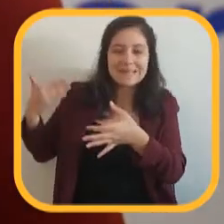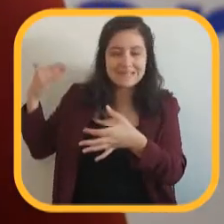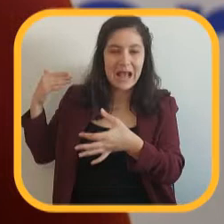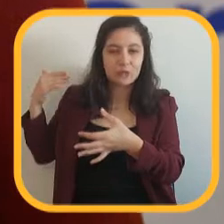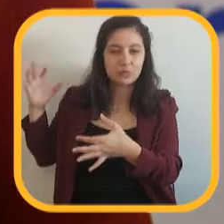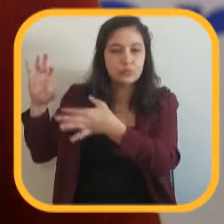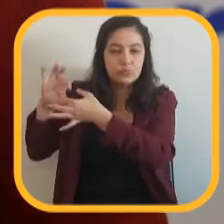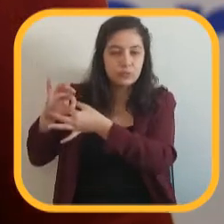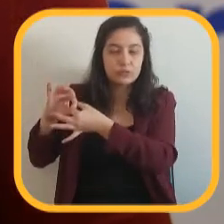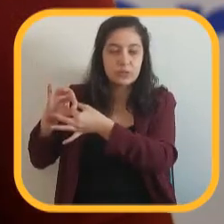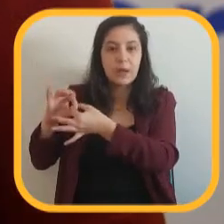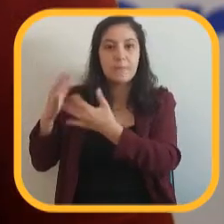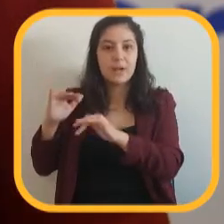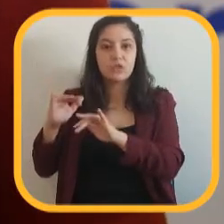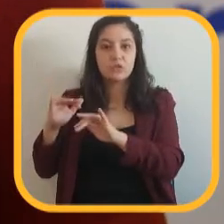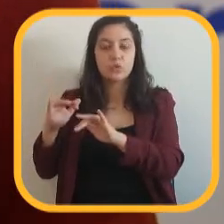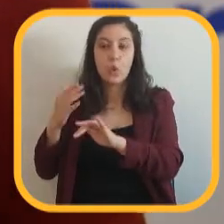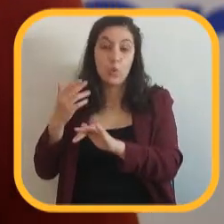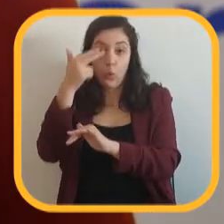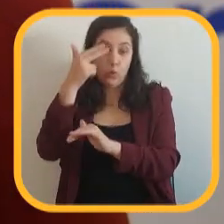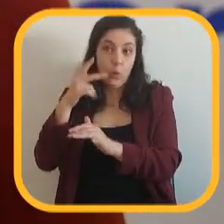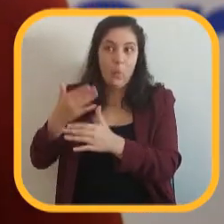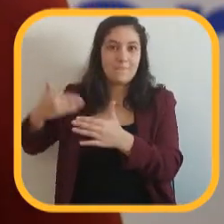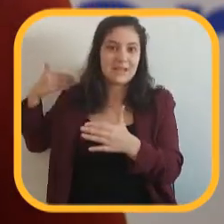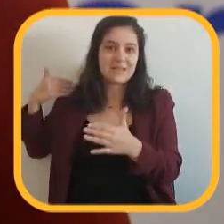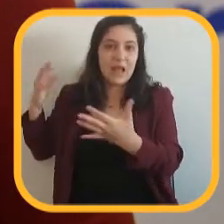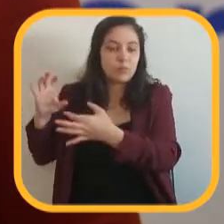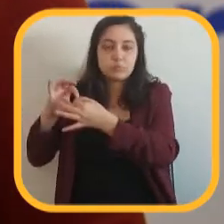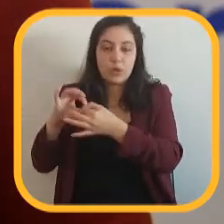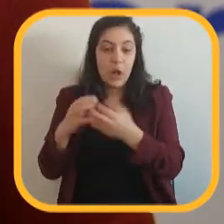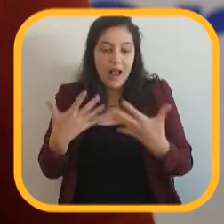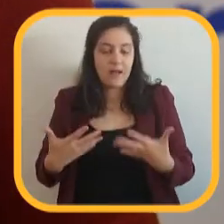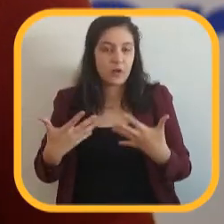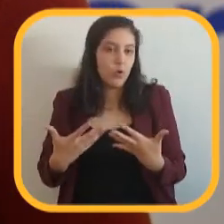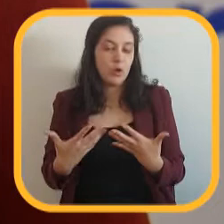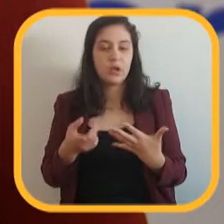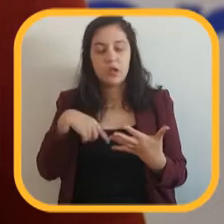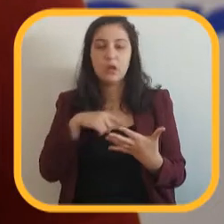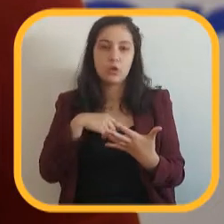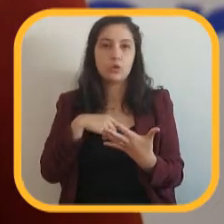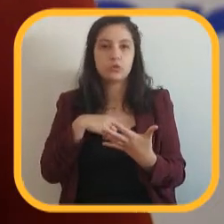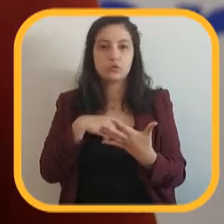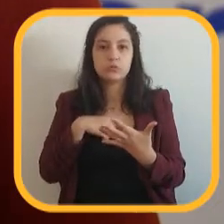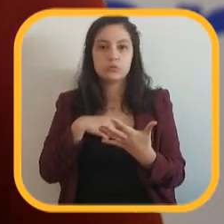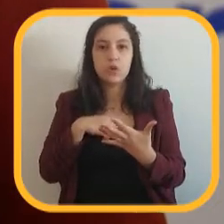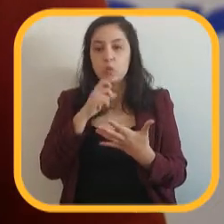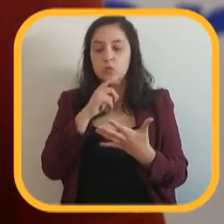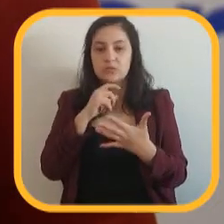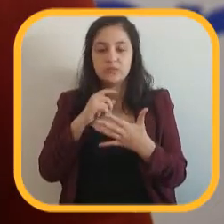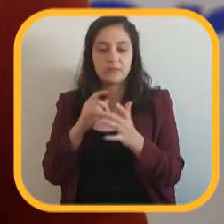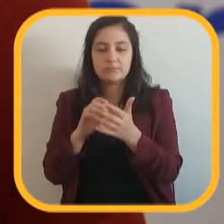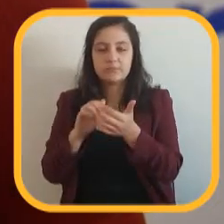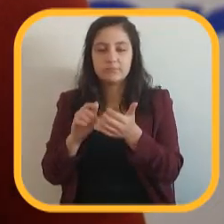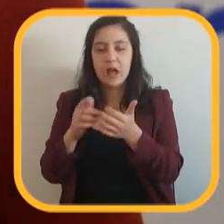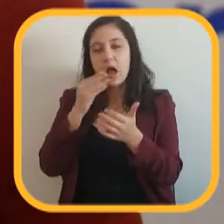ao passado, não nos podemos esquecer que o passado faz parte incontornavelmente do nosso presente e tentamos, sempre que possível, ajudar os